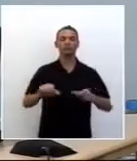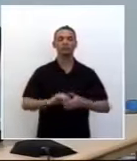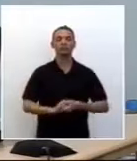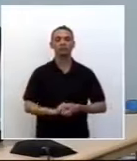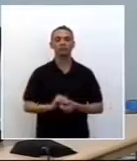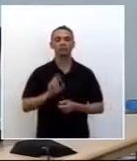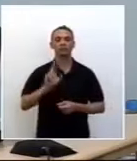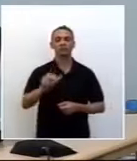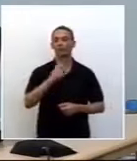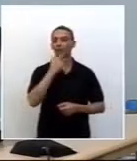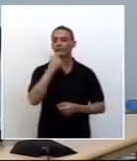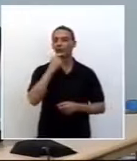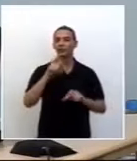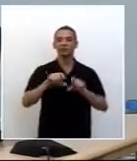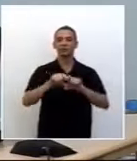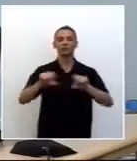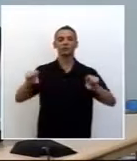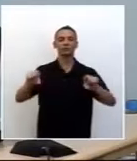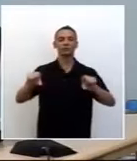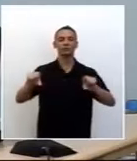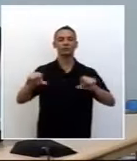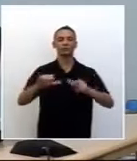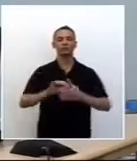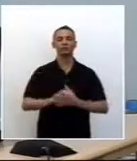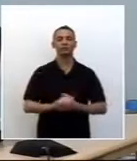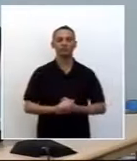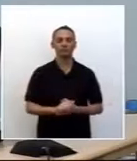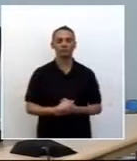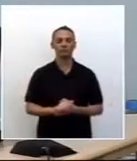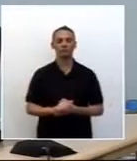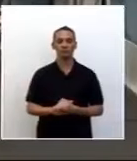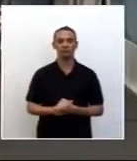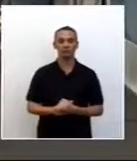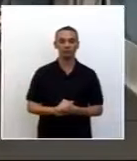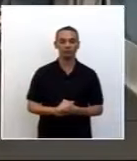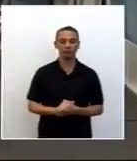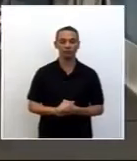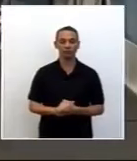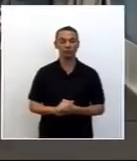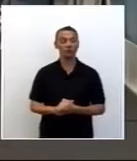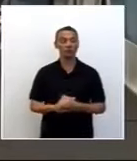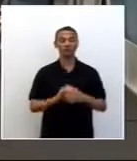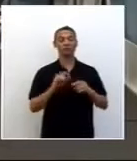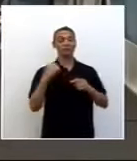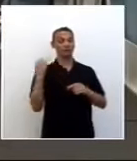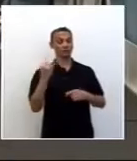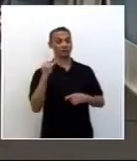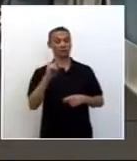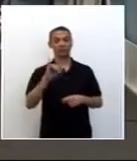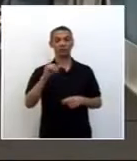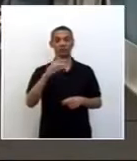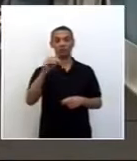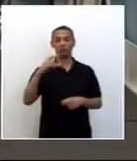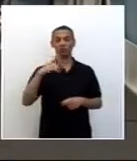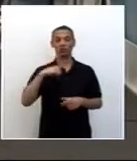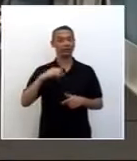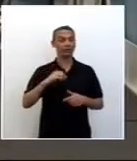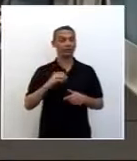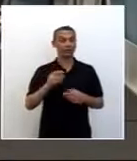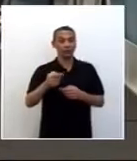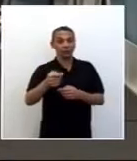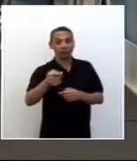treatment of animals each step of Wonderful ali né João nós temos aí o Enem né